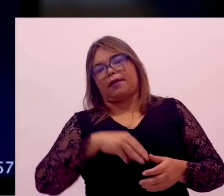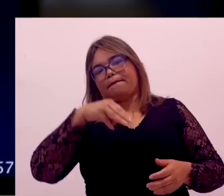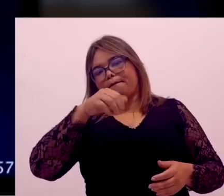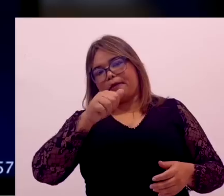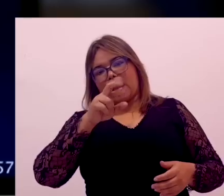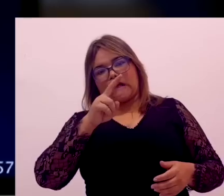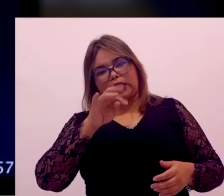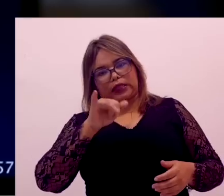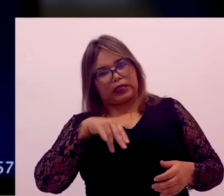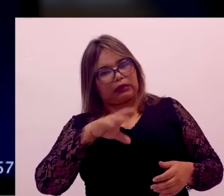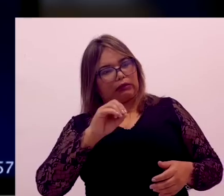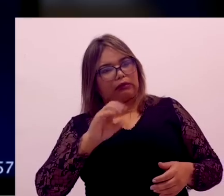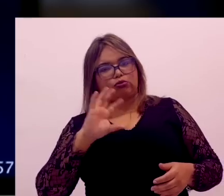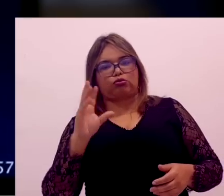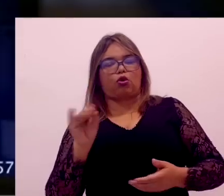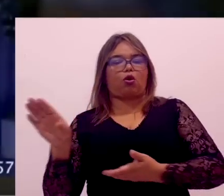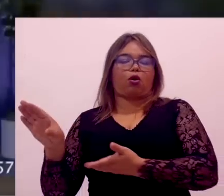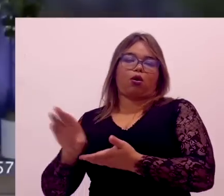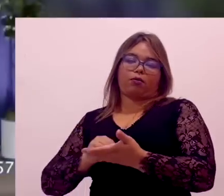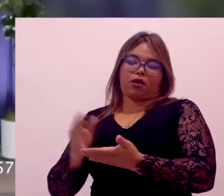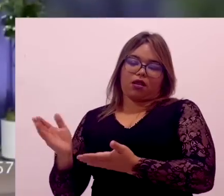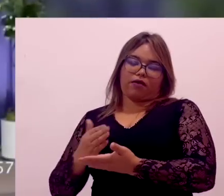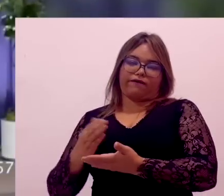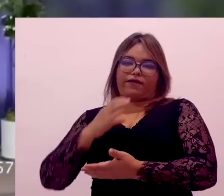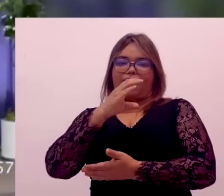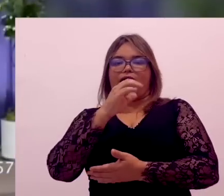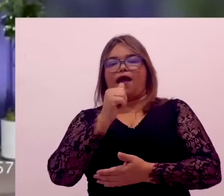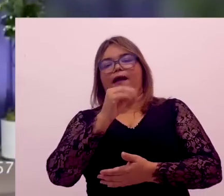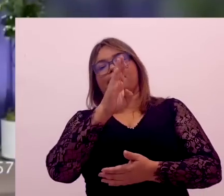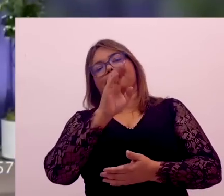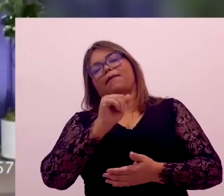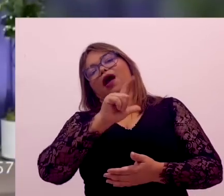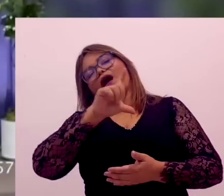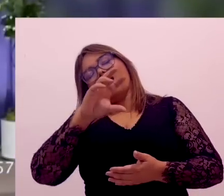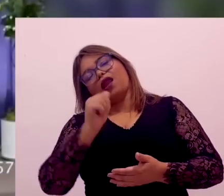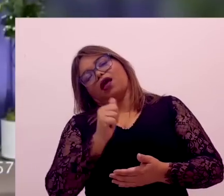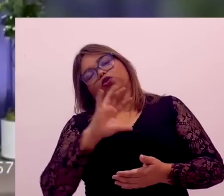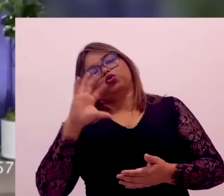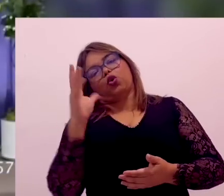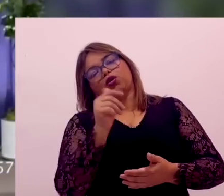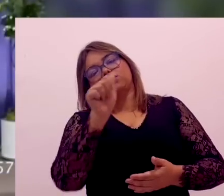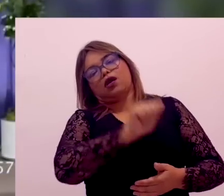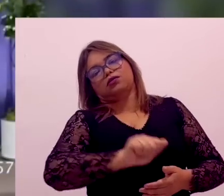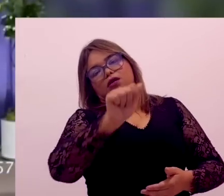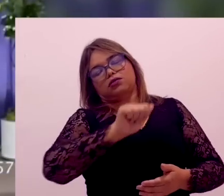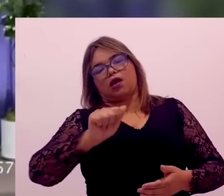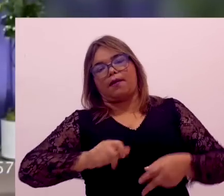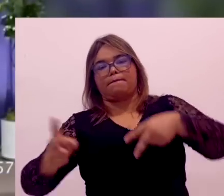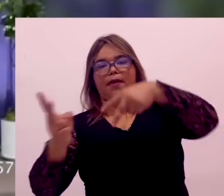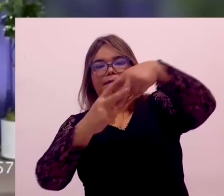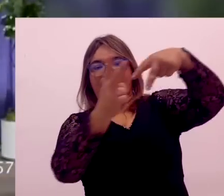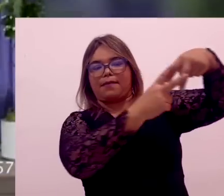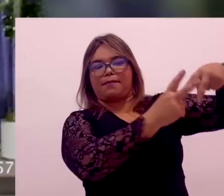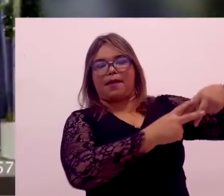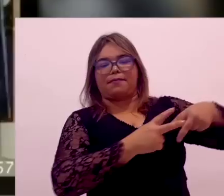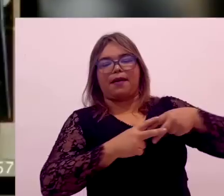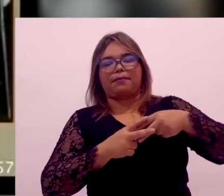qual todas as associações maçônicas devem seus segredos e seus símbolos. Bem